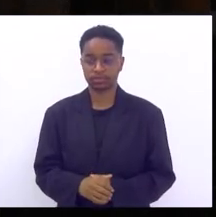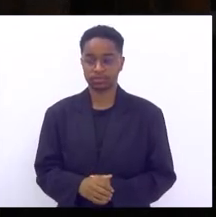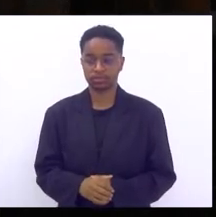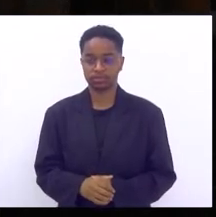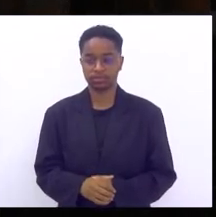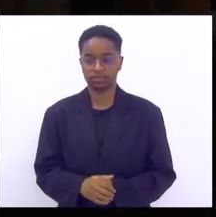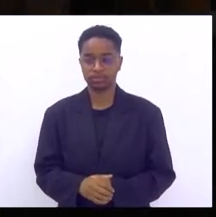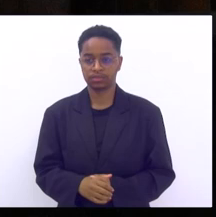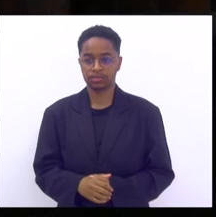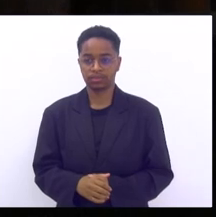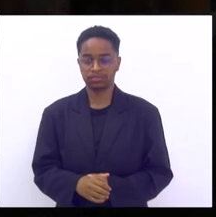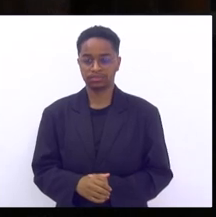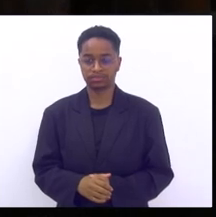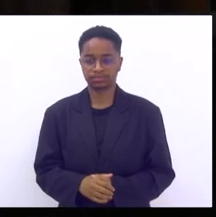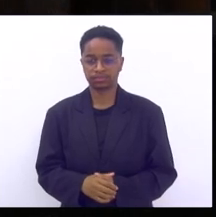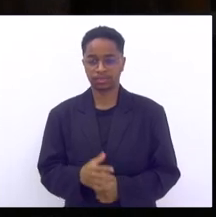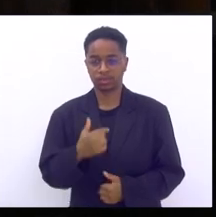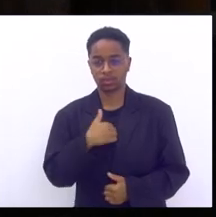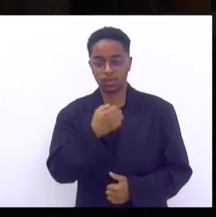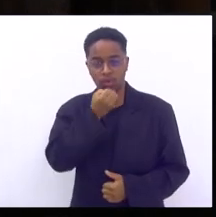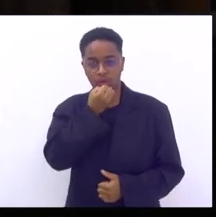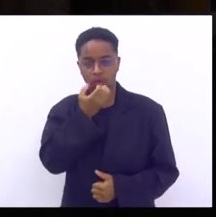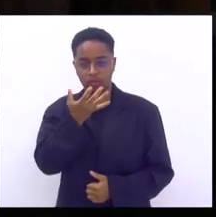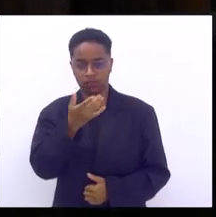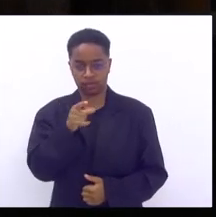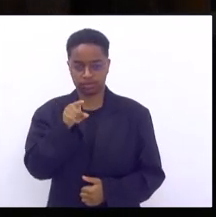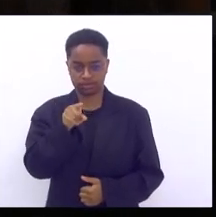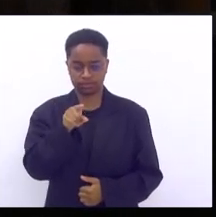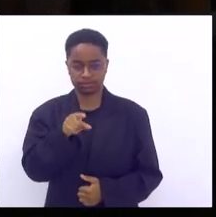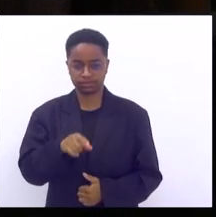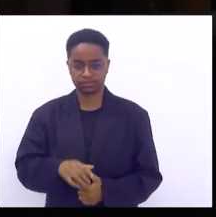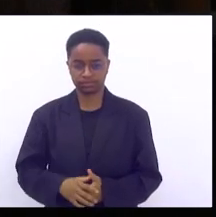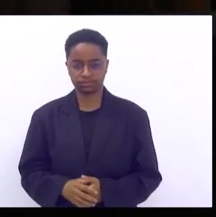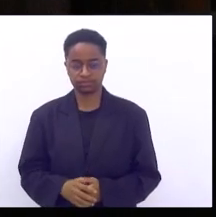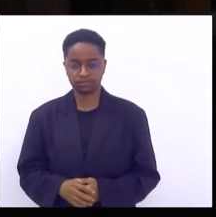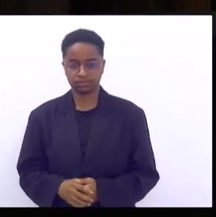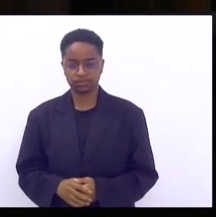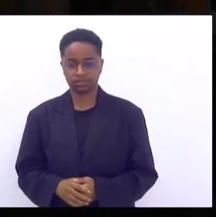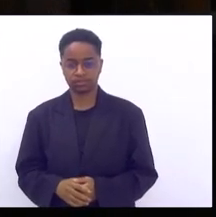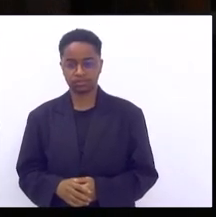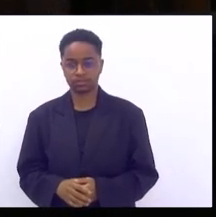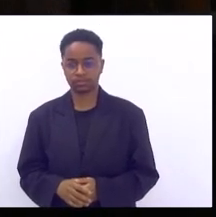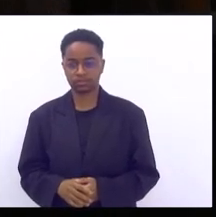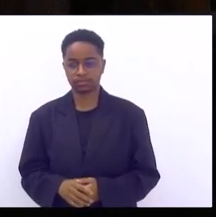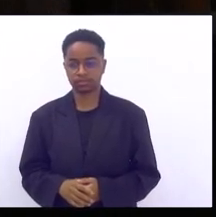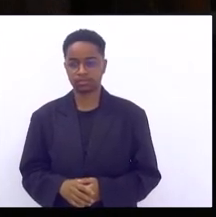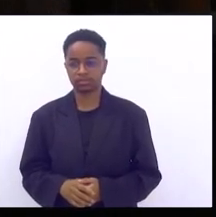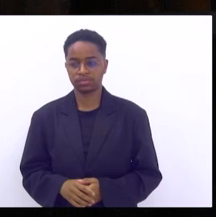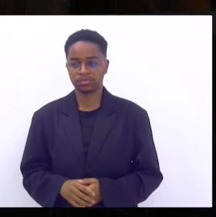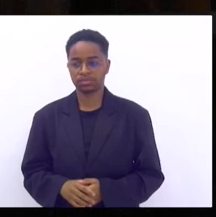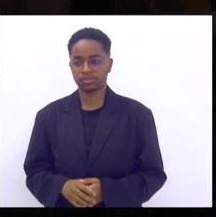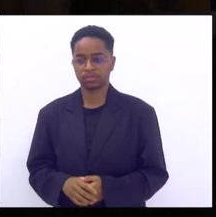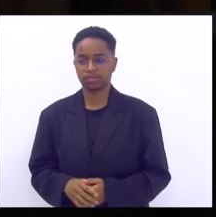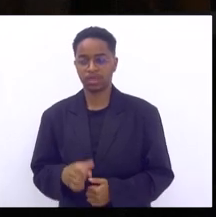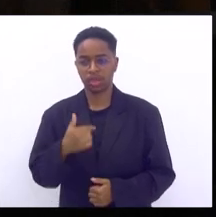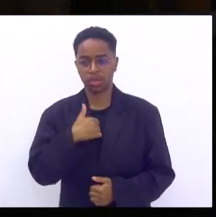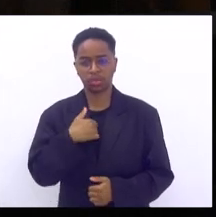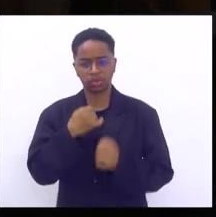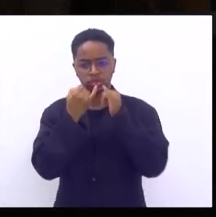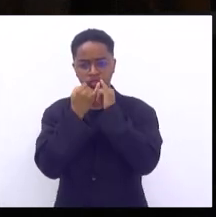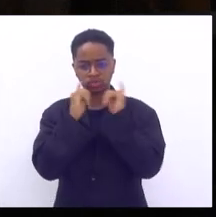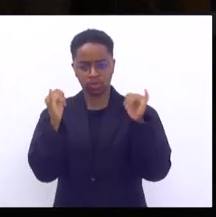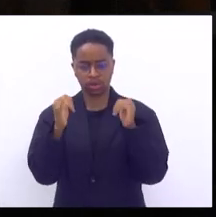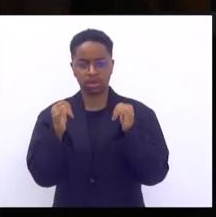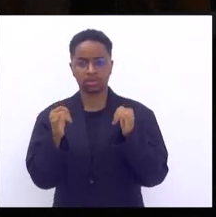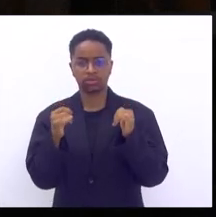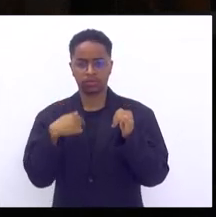eu confesso a Vossa Excelência que eu estou extremamente chocado, já falei isso no